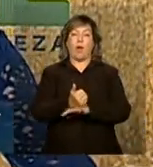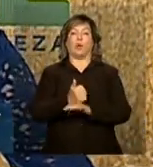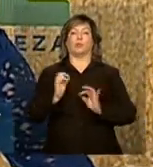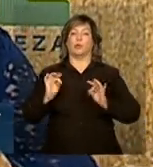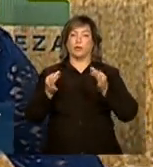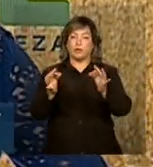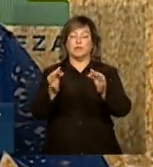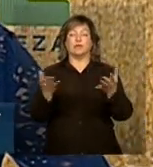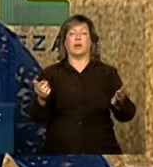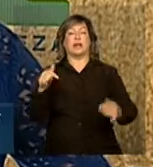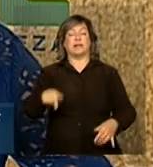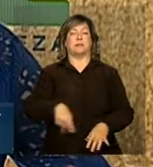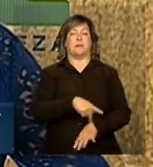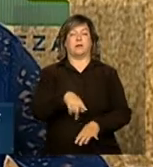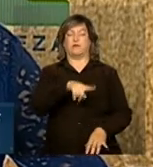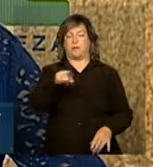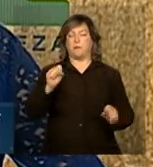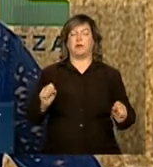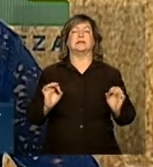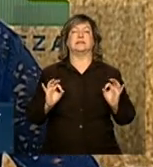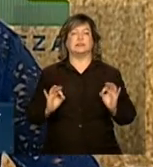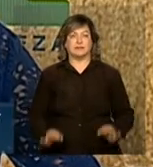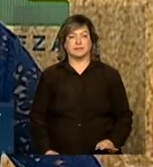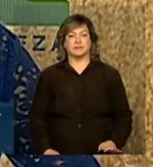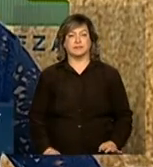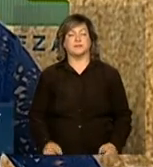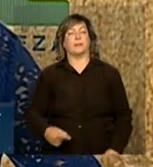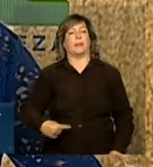país, vocês podem ter certeza,